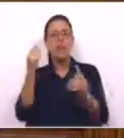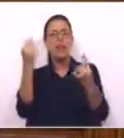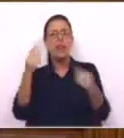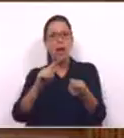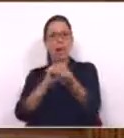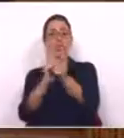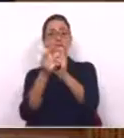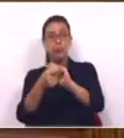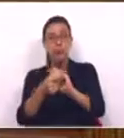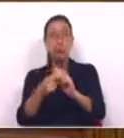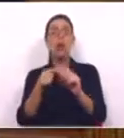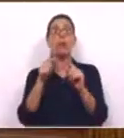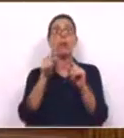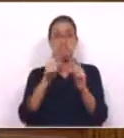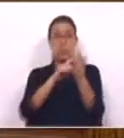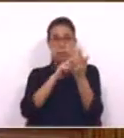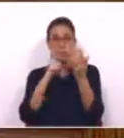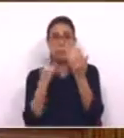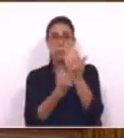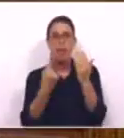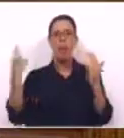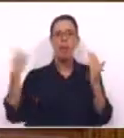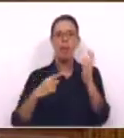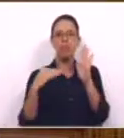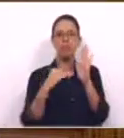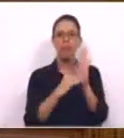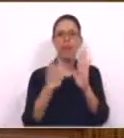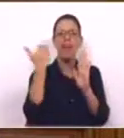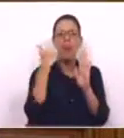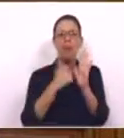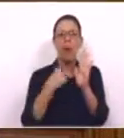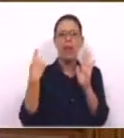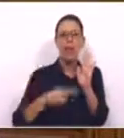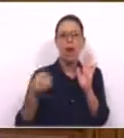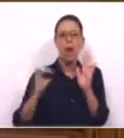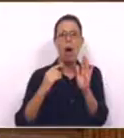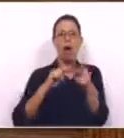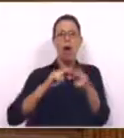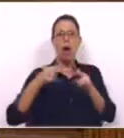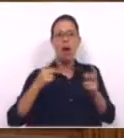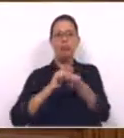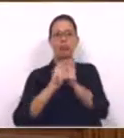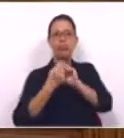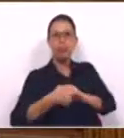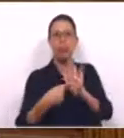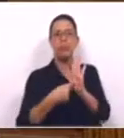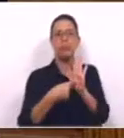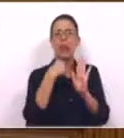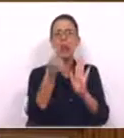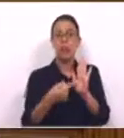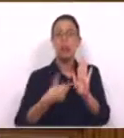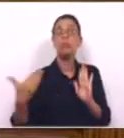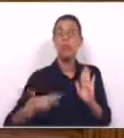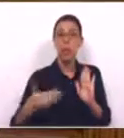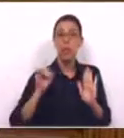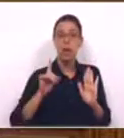contaminação o produto no seu rótulo deve conter a informação de presença de organismos geneticamente modificados é